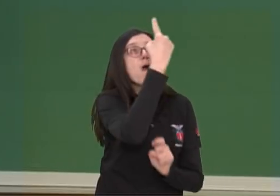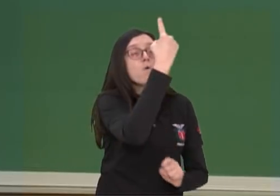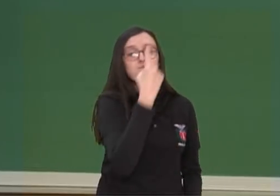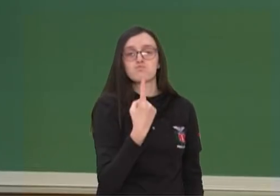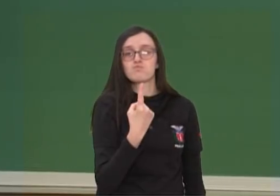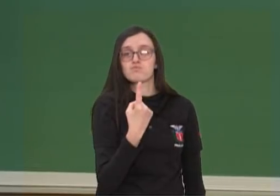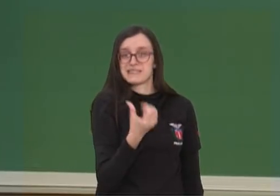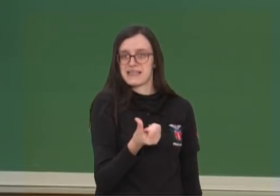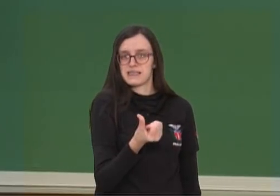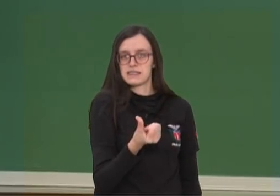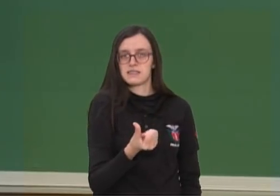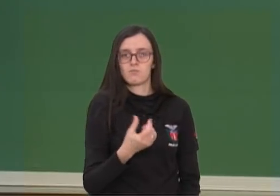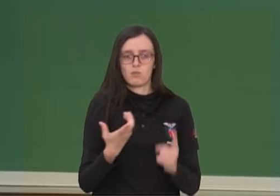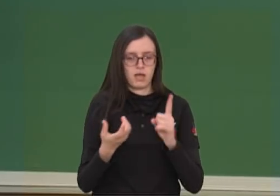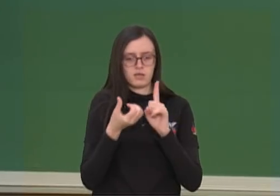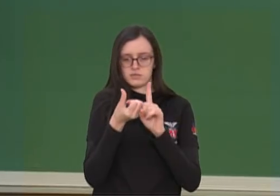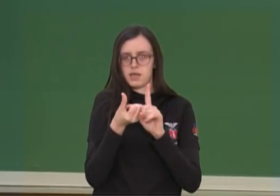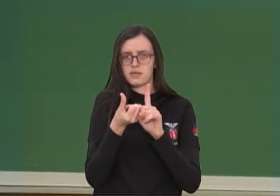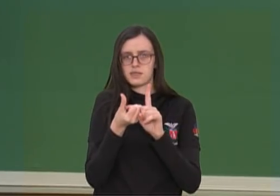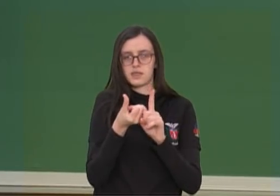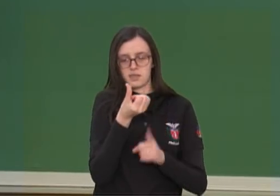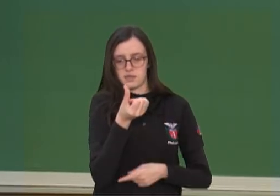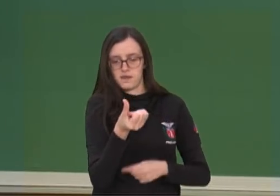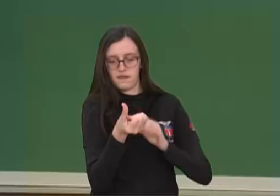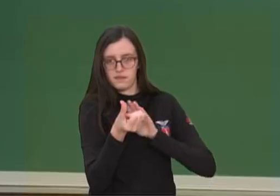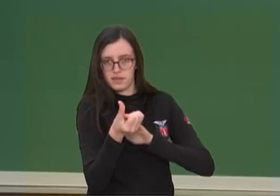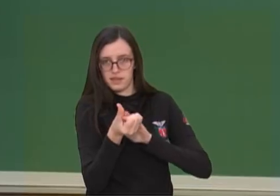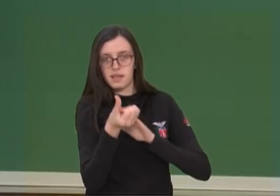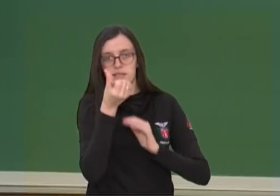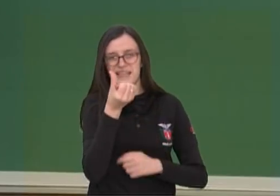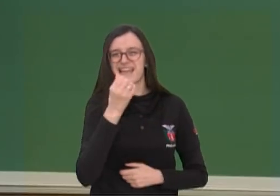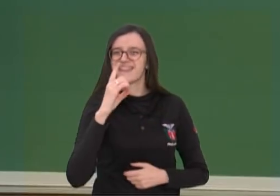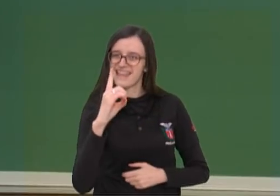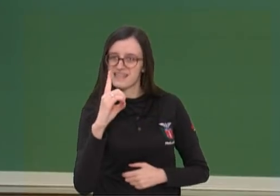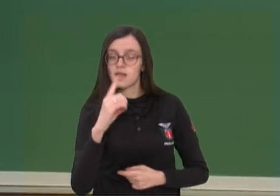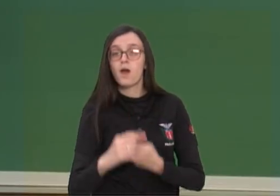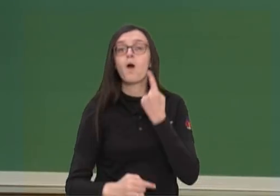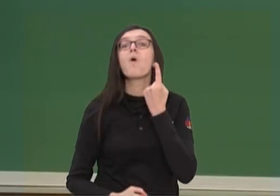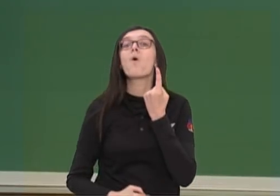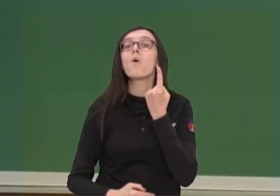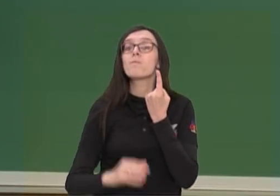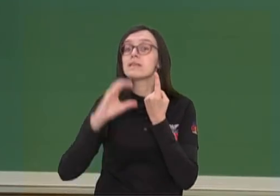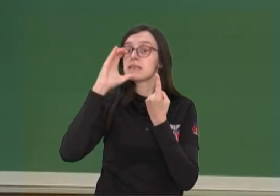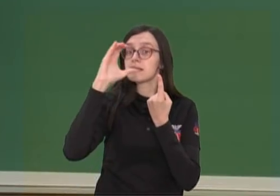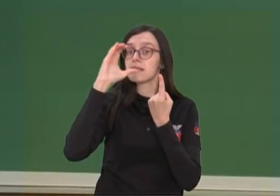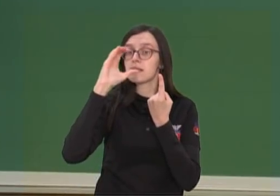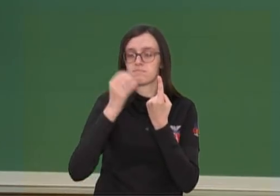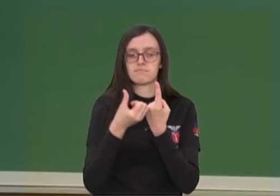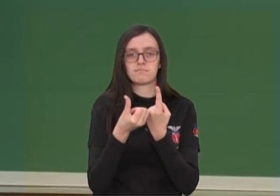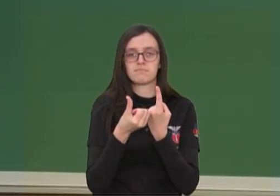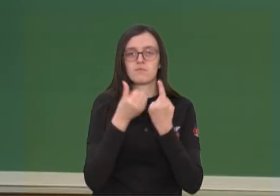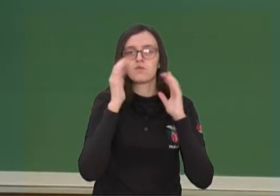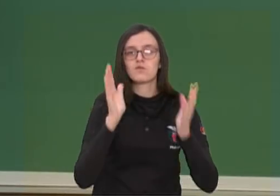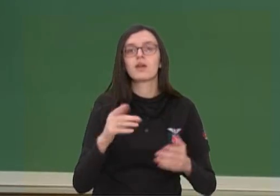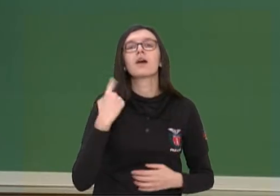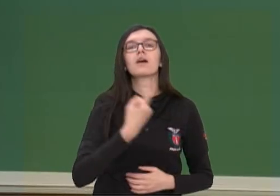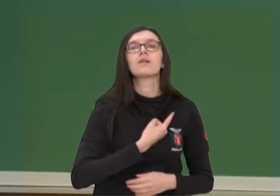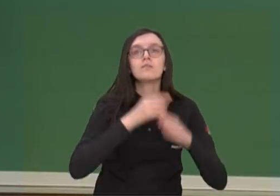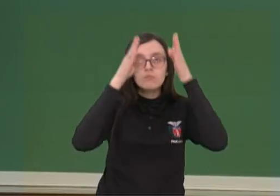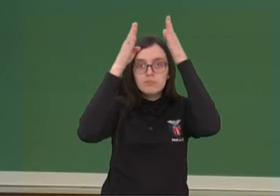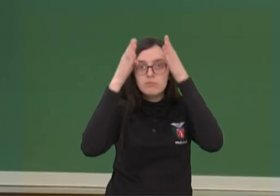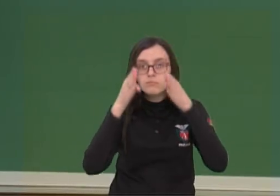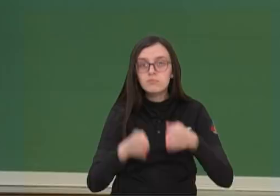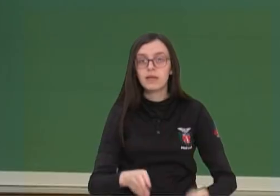16. 16, 6 dezenas e uma centena, porque a gente está na ordem